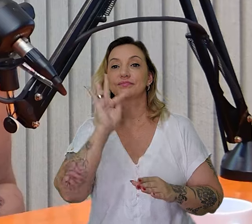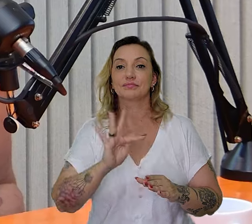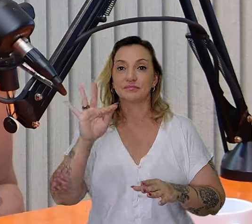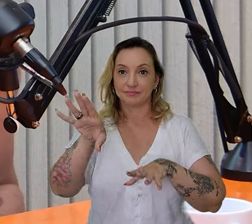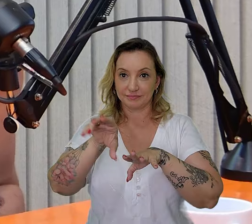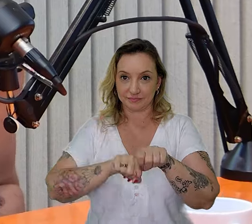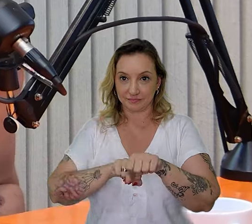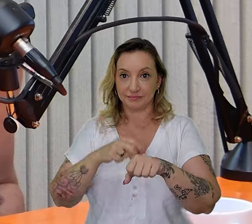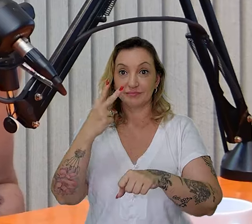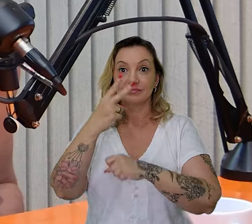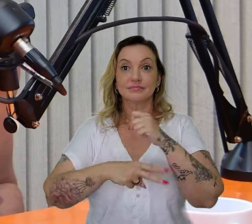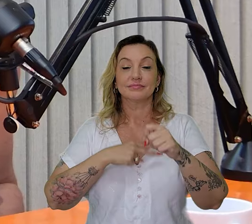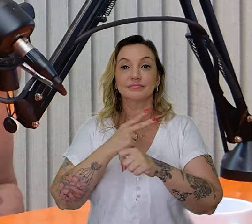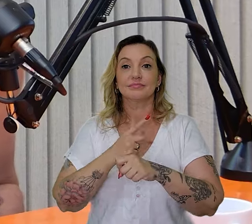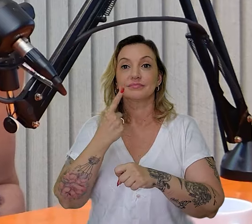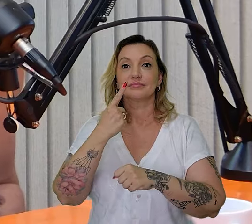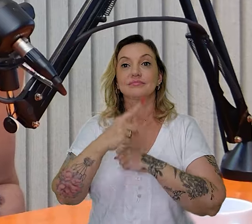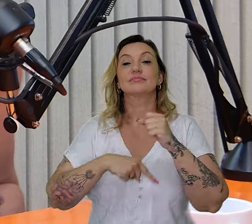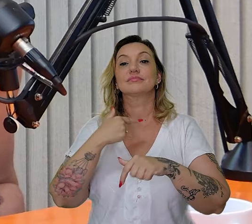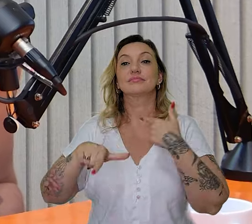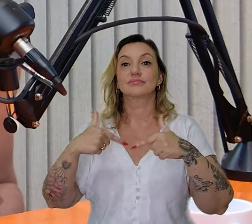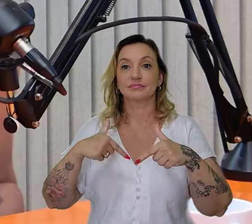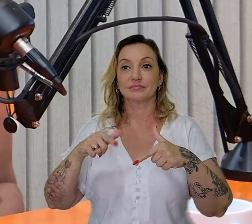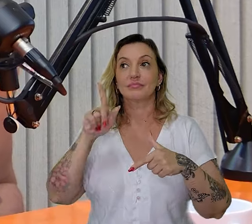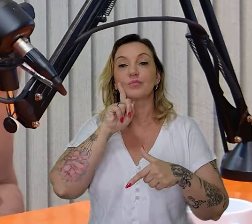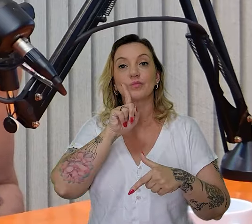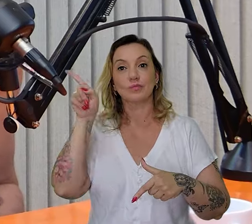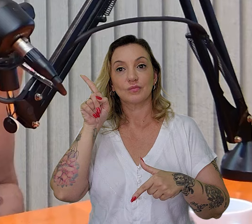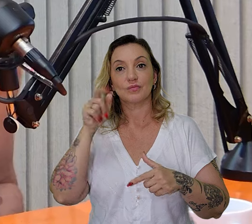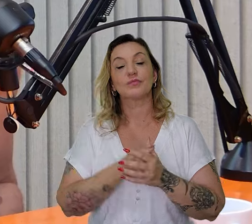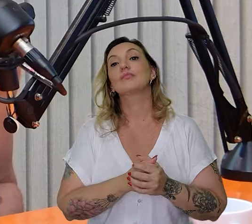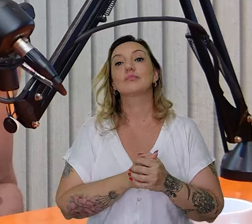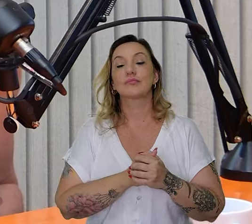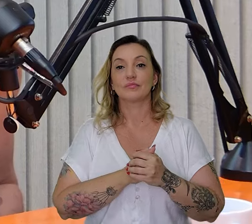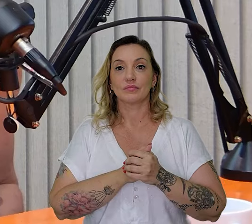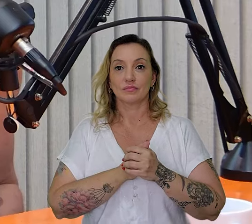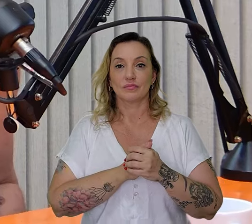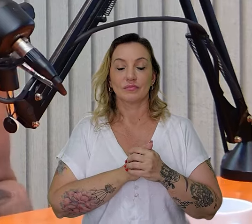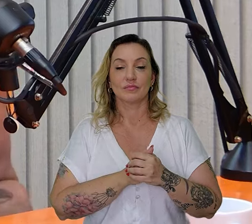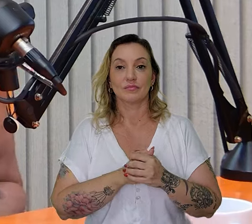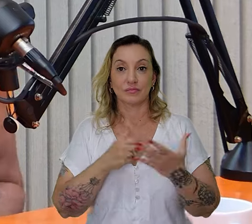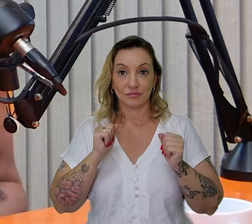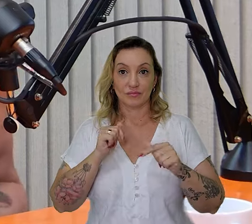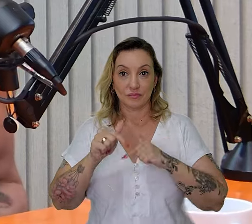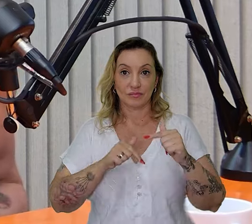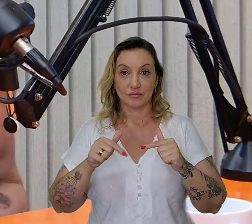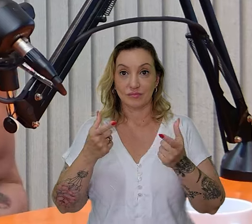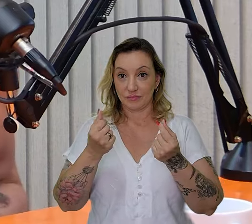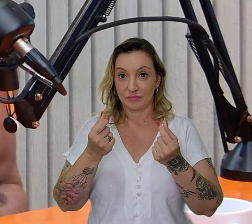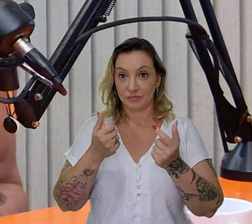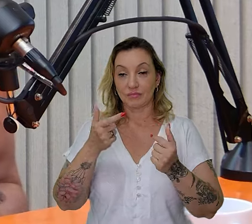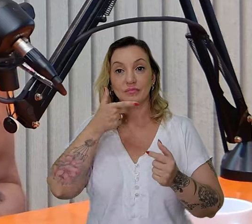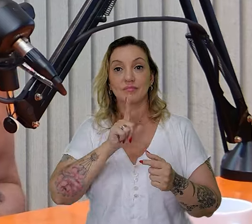passam um ano trabalhando geralmente nos estad Unidos que é o ano do opt quando você pode trabalhar de forma remunerada vários acabam não